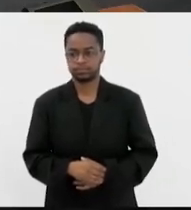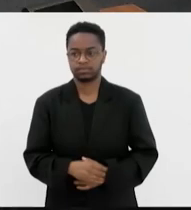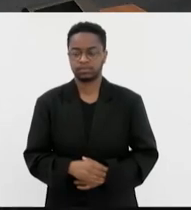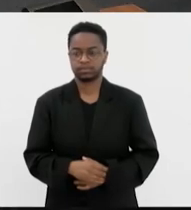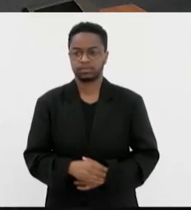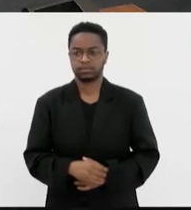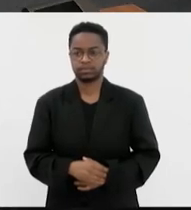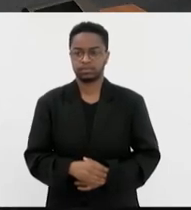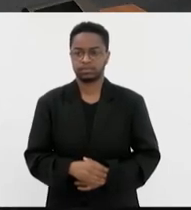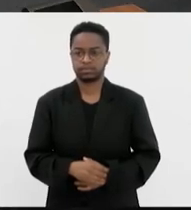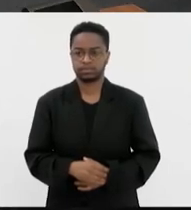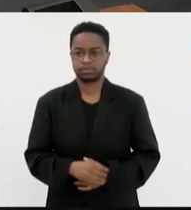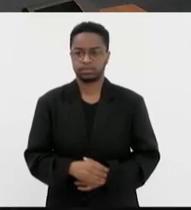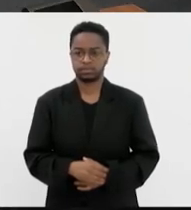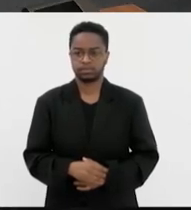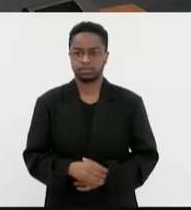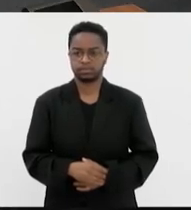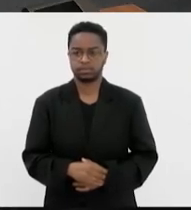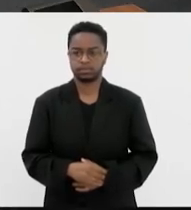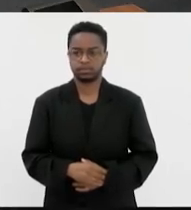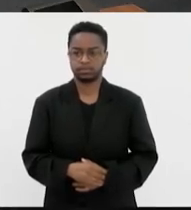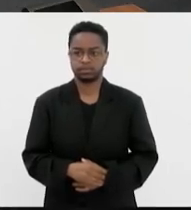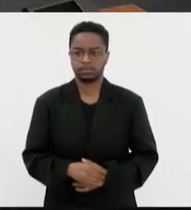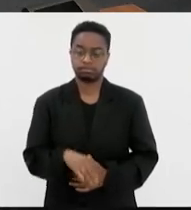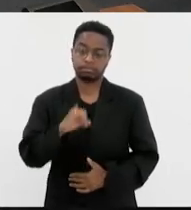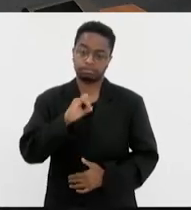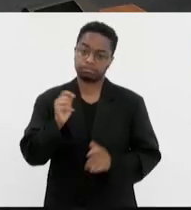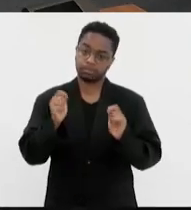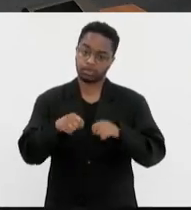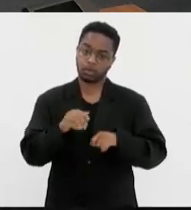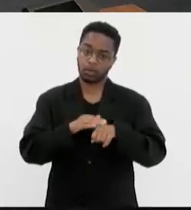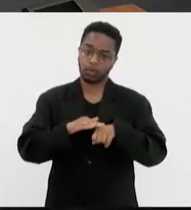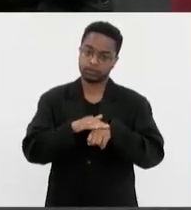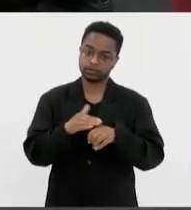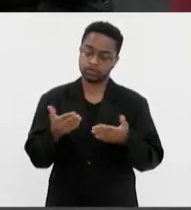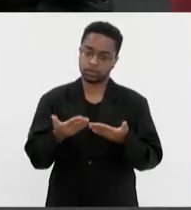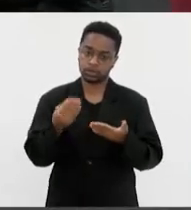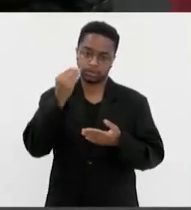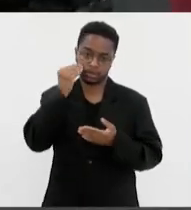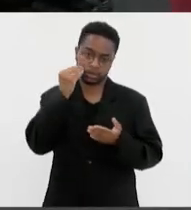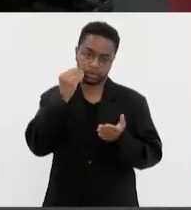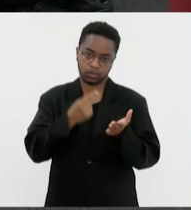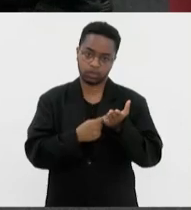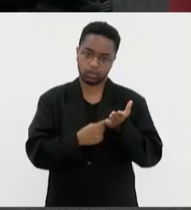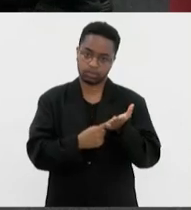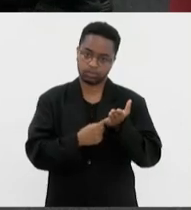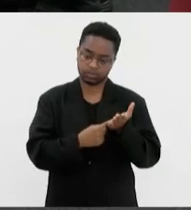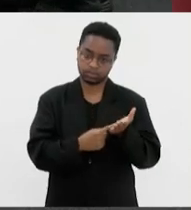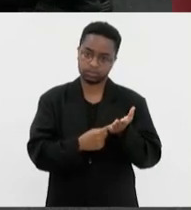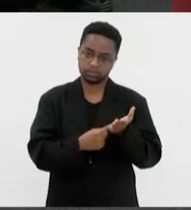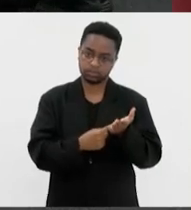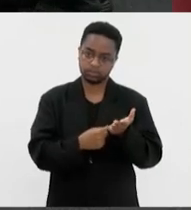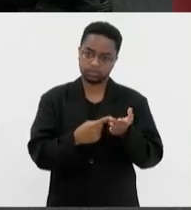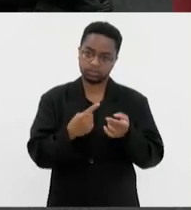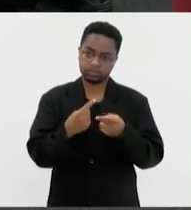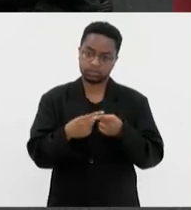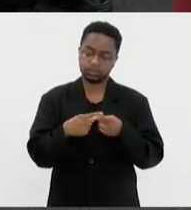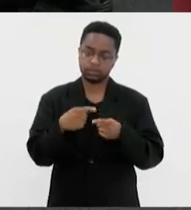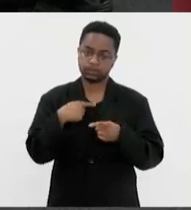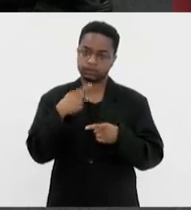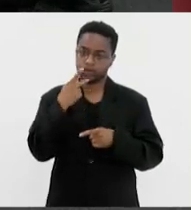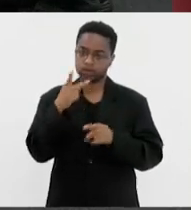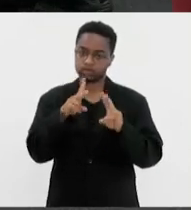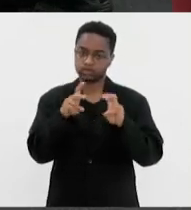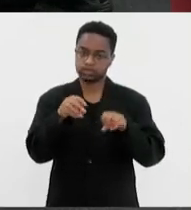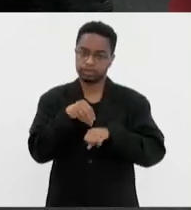É, deputado, se a gente pudesse conversar aqui com o autor, ver se ainda era, se fosse possível chegar a um acordo. É, acabou que com essa questão da mensagem do